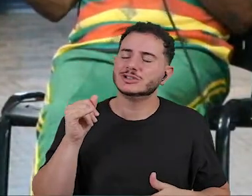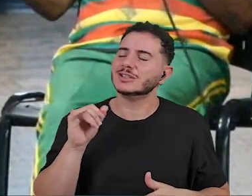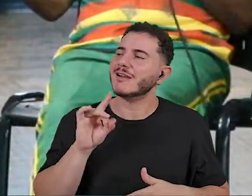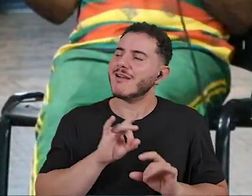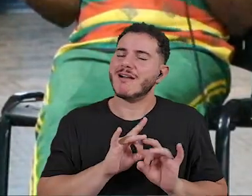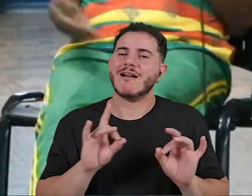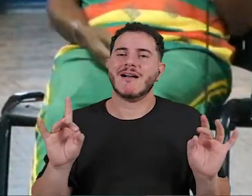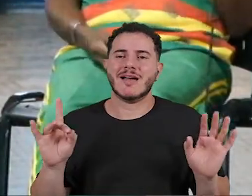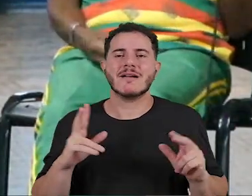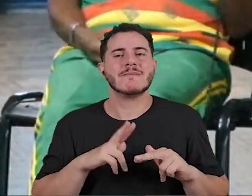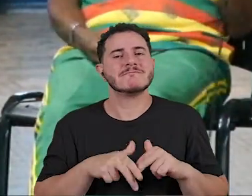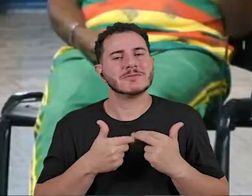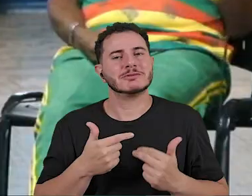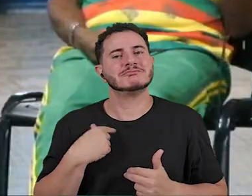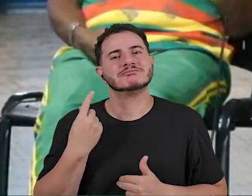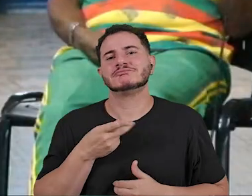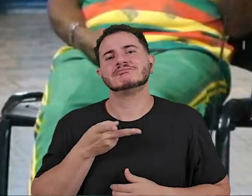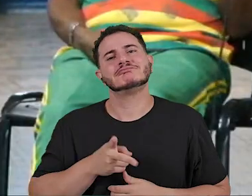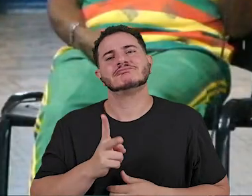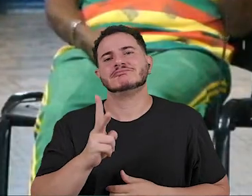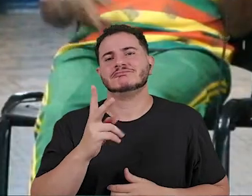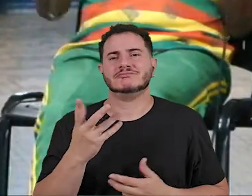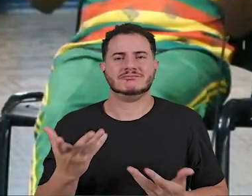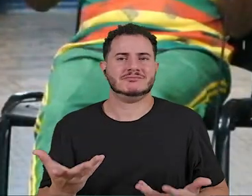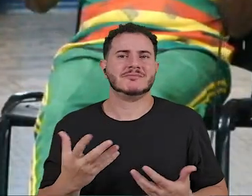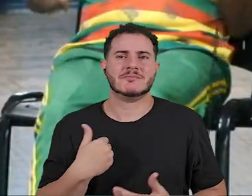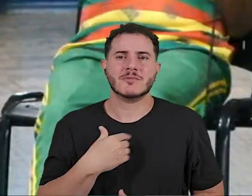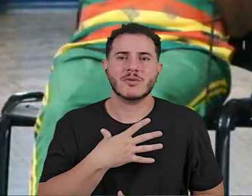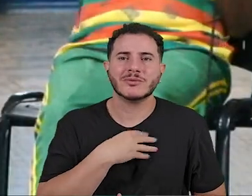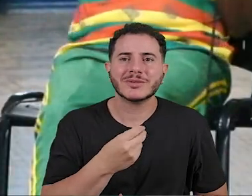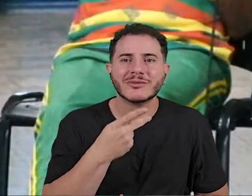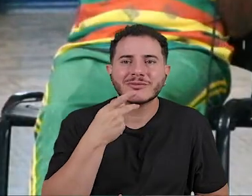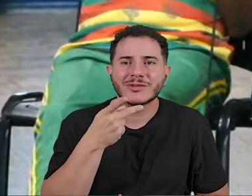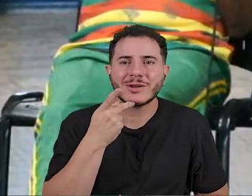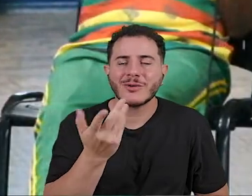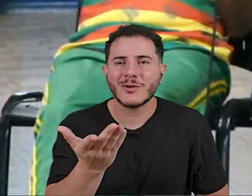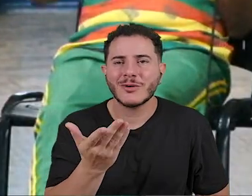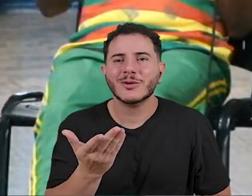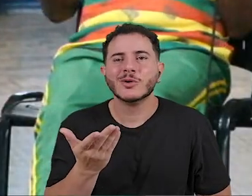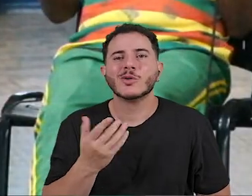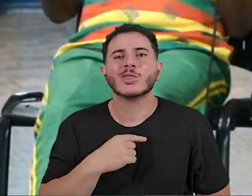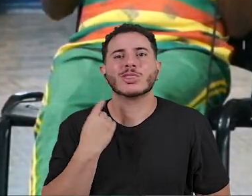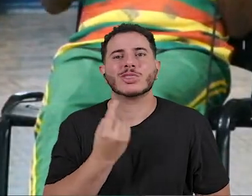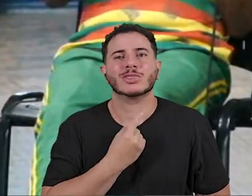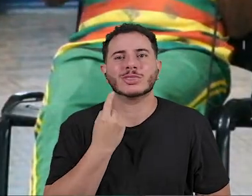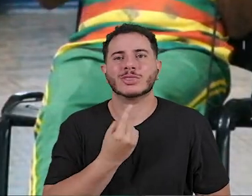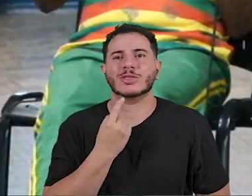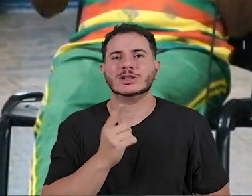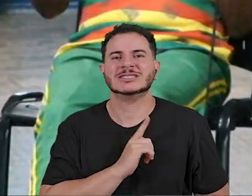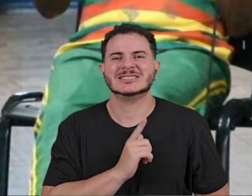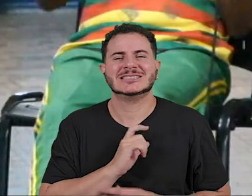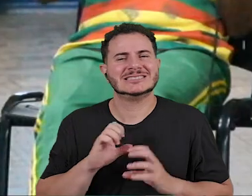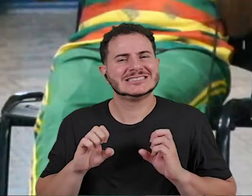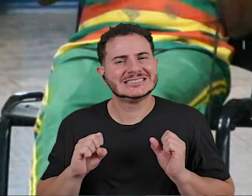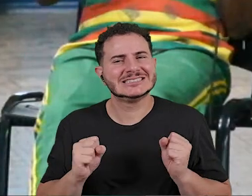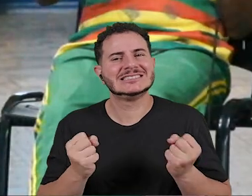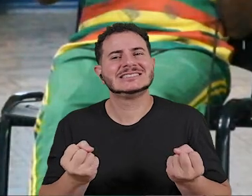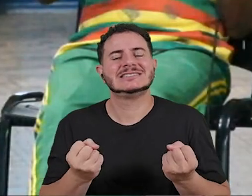filho falou agora, nós não estamos lá almejando o primeiro título, jamais. Eu falei o seguinte, e